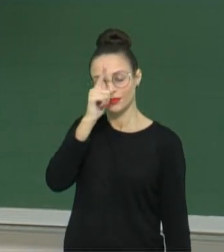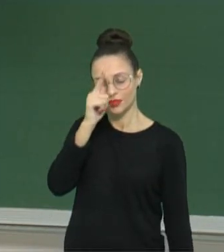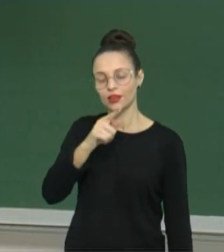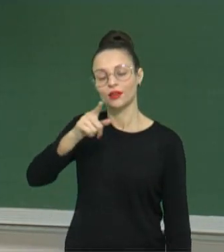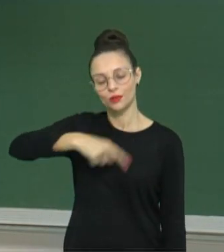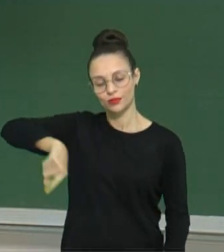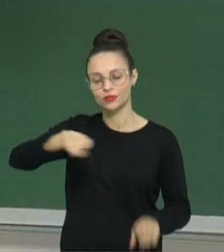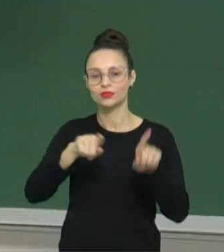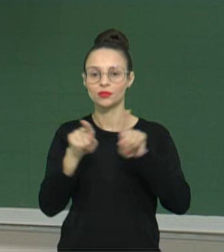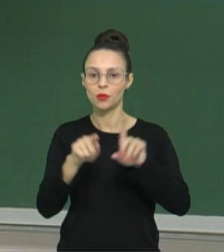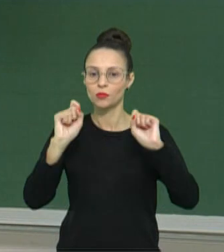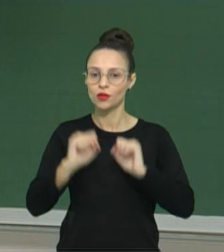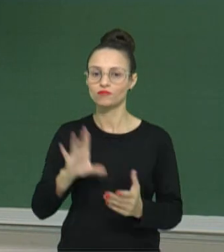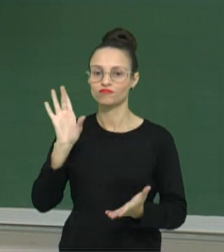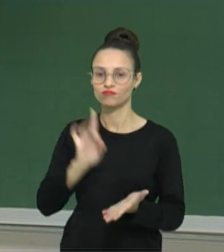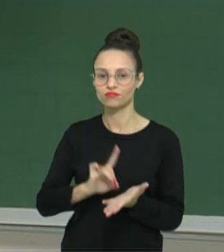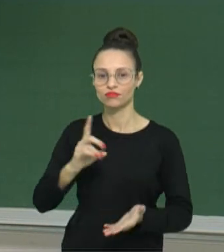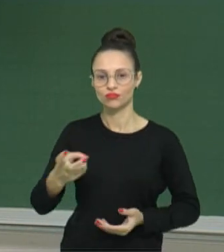puderam afirmar sua cultura.